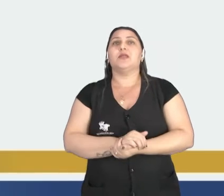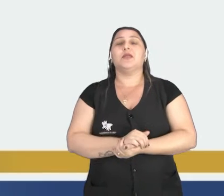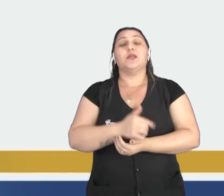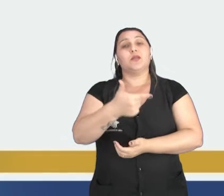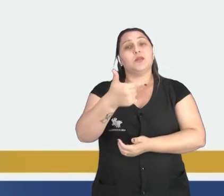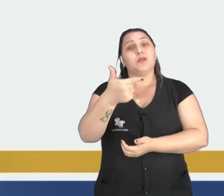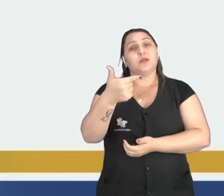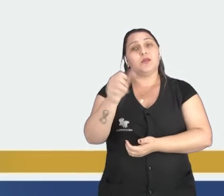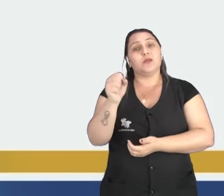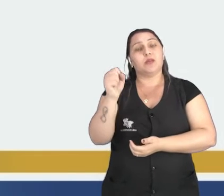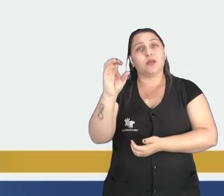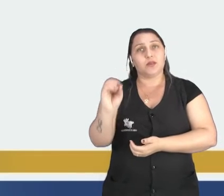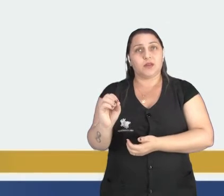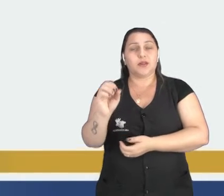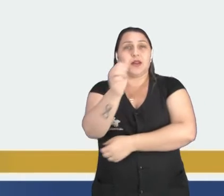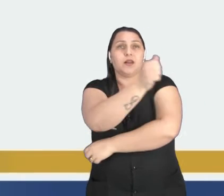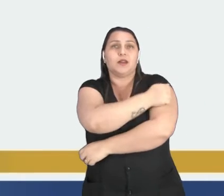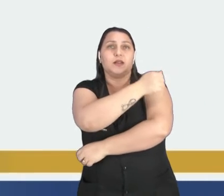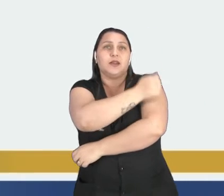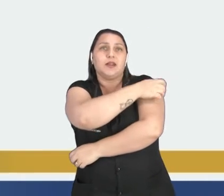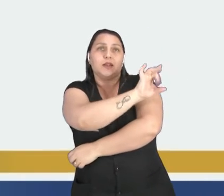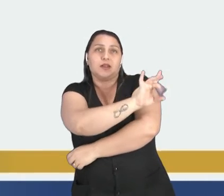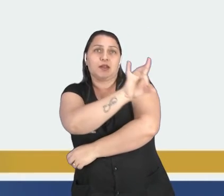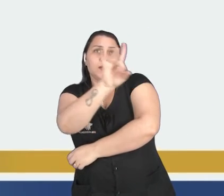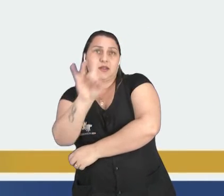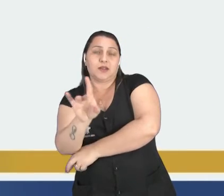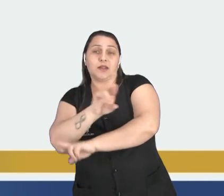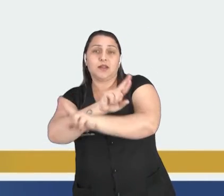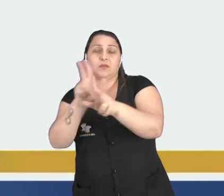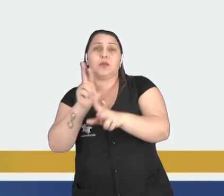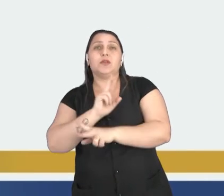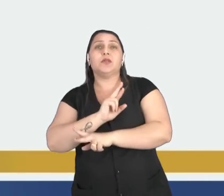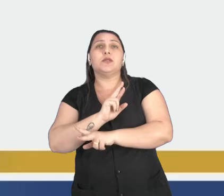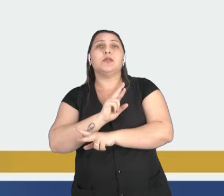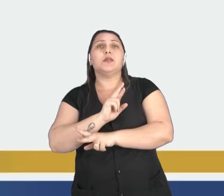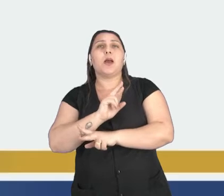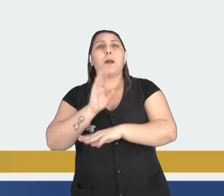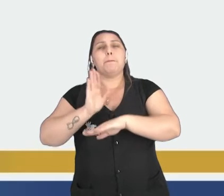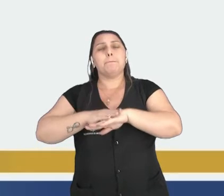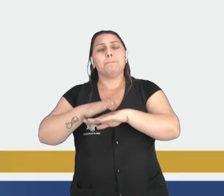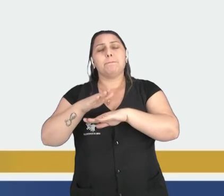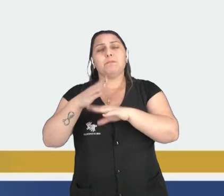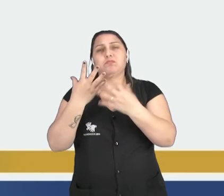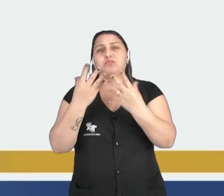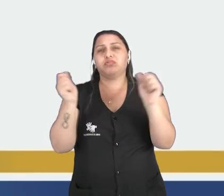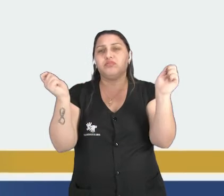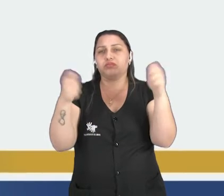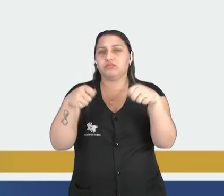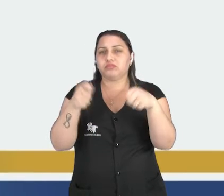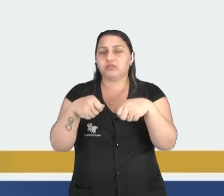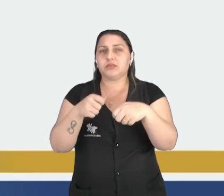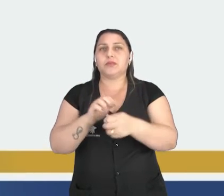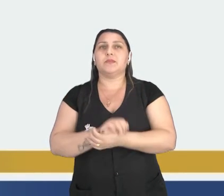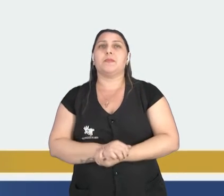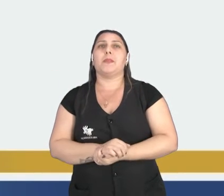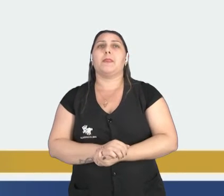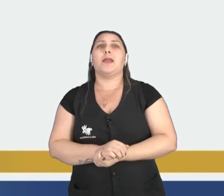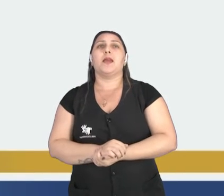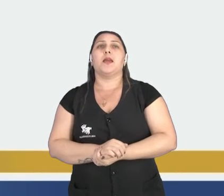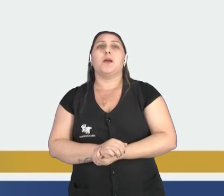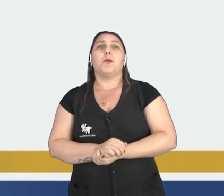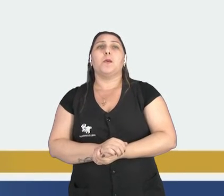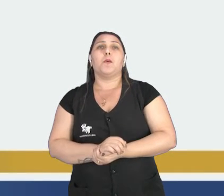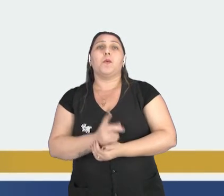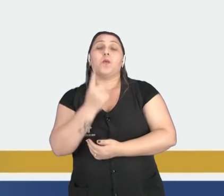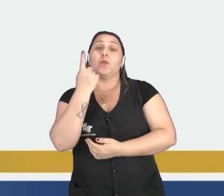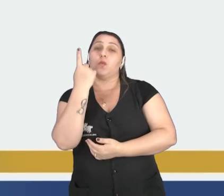eu tenho 280 alunos. Se cada um vai dar uma resposta distinta, eu vou ter muita possibilidade, tá? E um mesmo aluno não